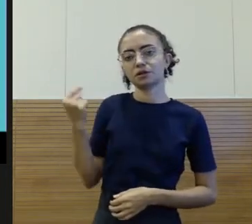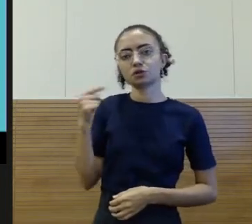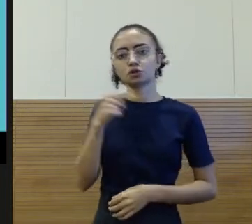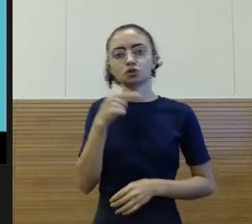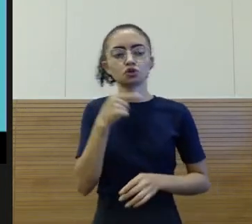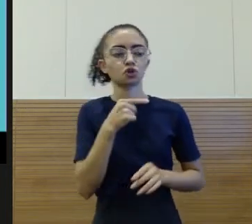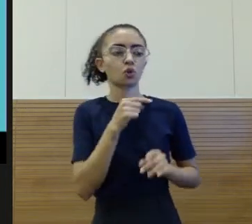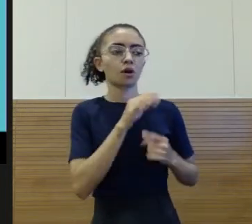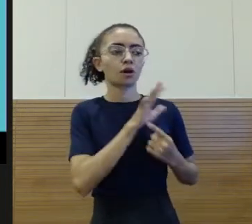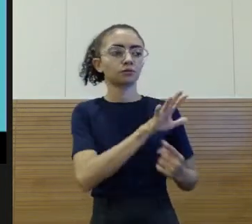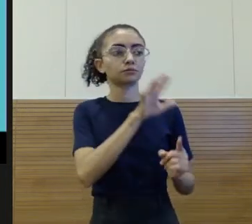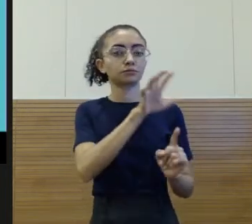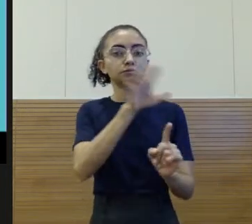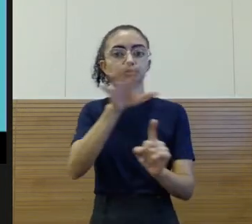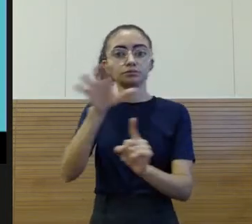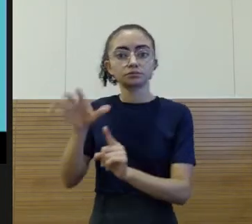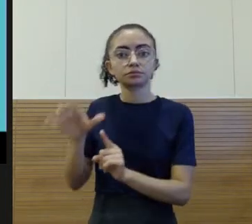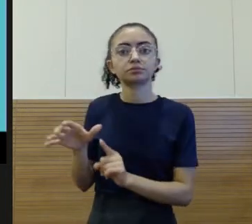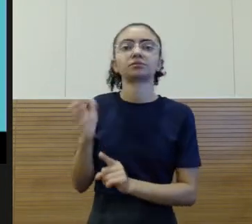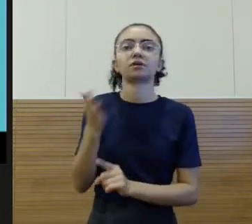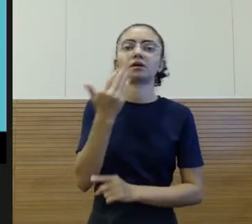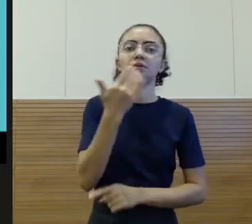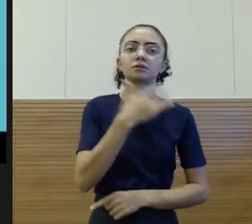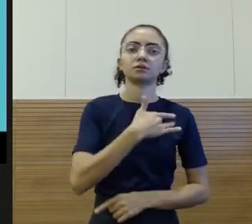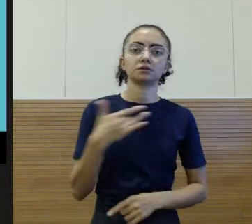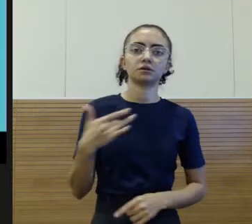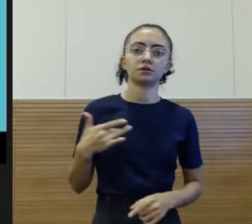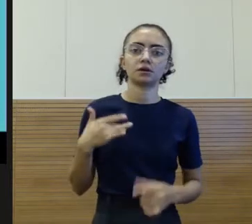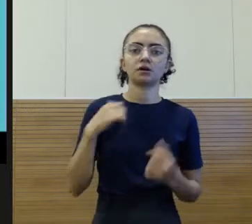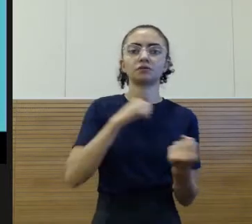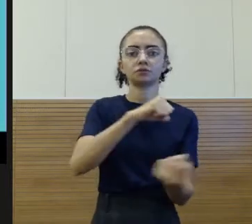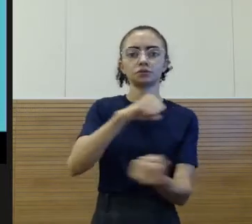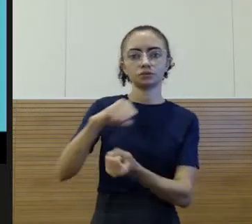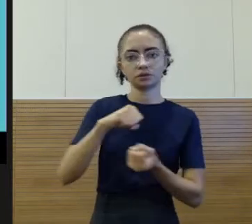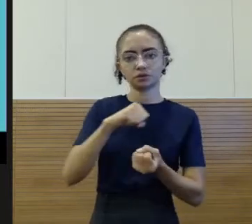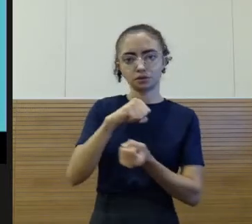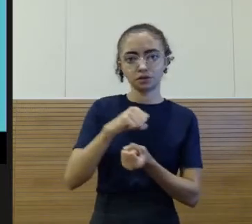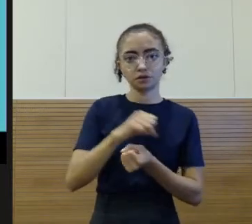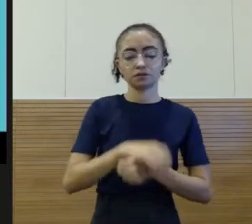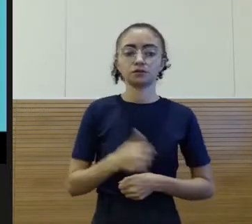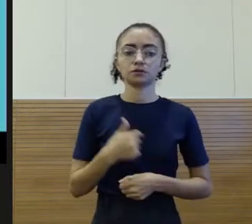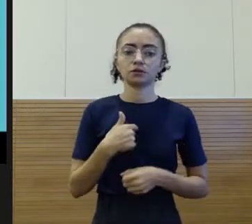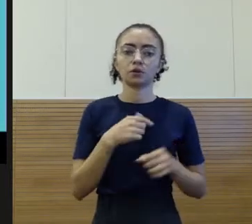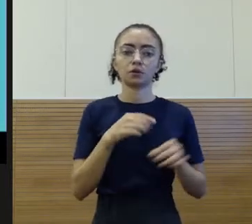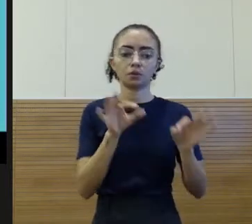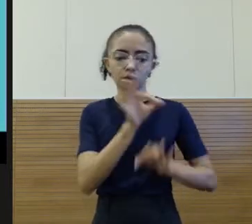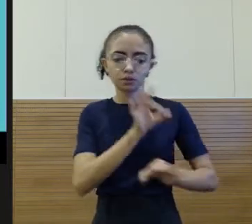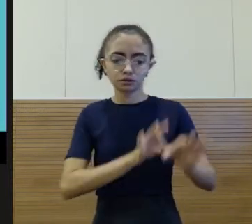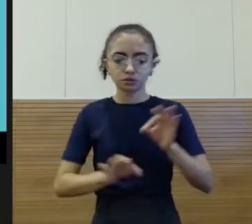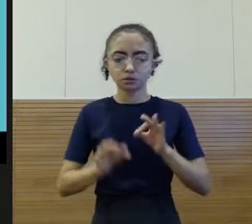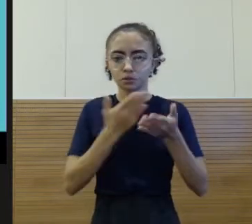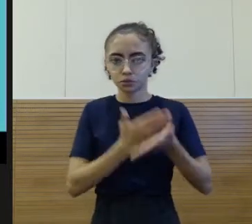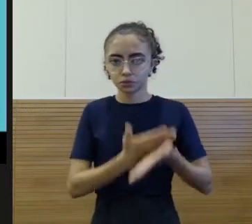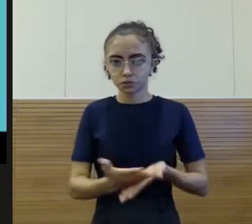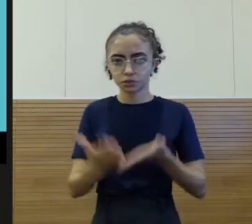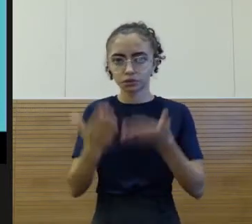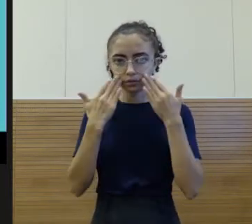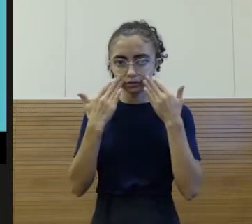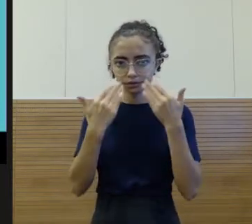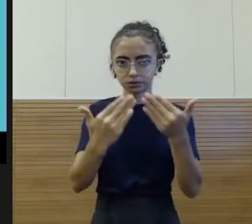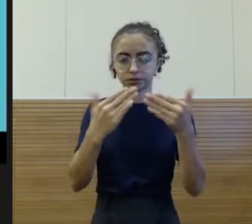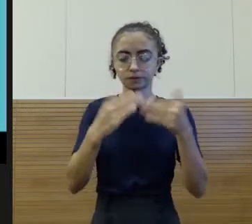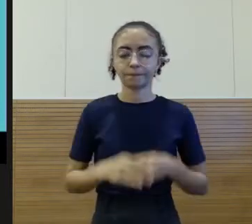alimentares saudáveis e sustentáveis. Então, vou estruturar essa apresentação com uma parte muito introdutória,